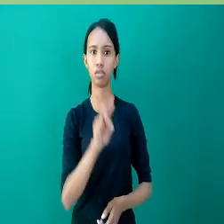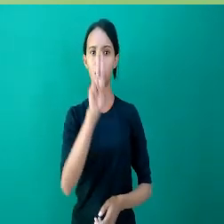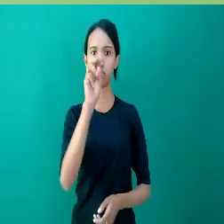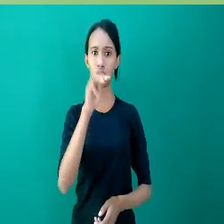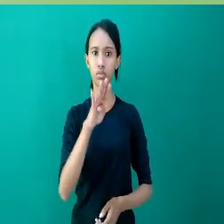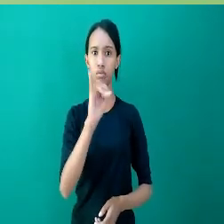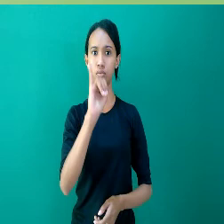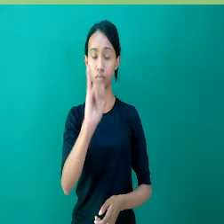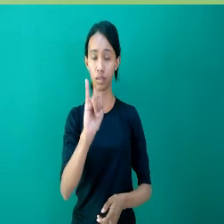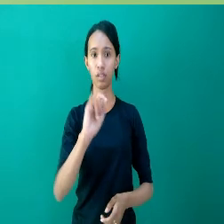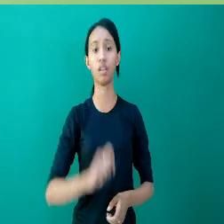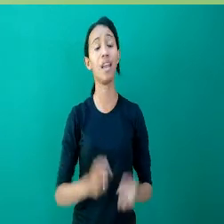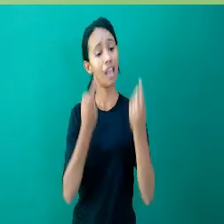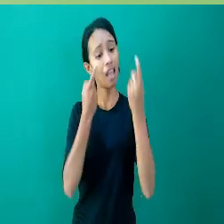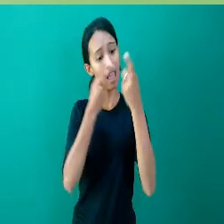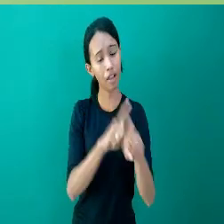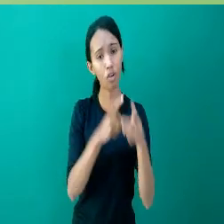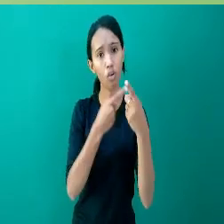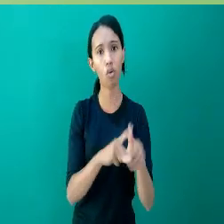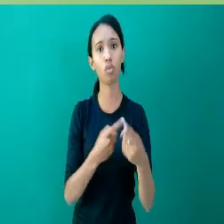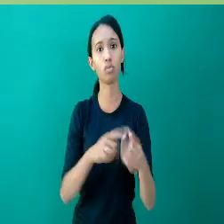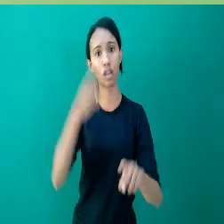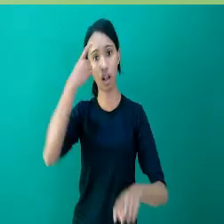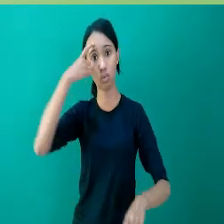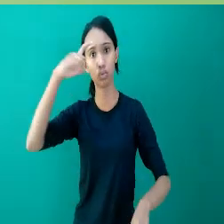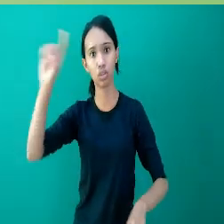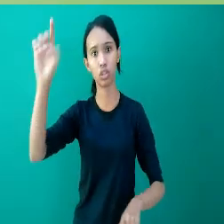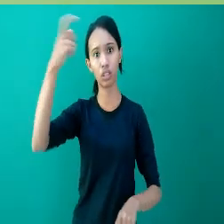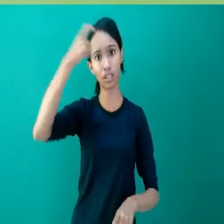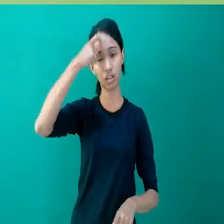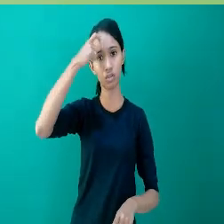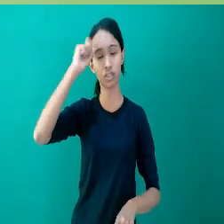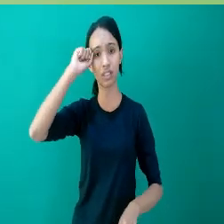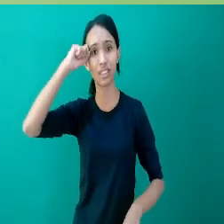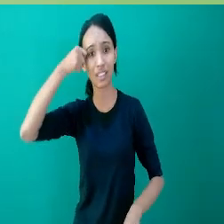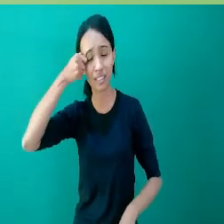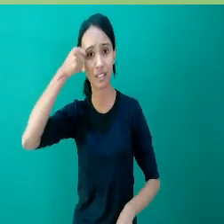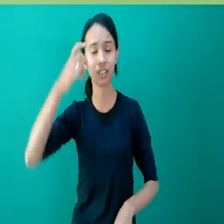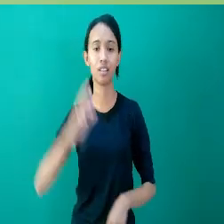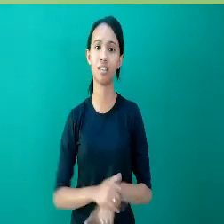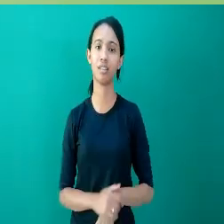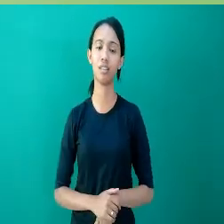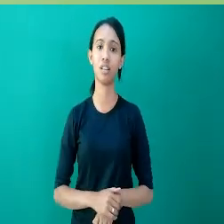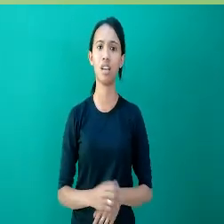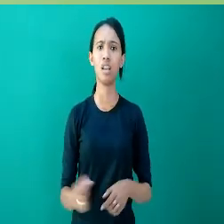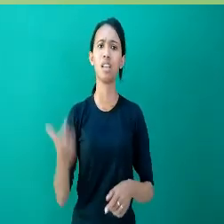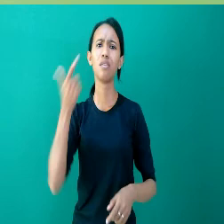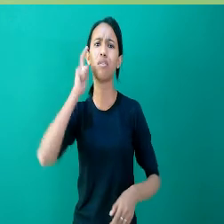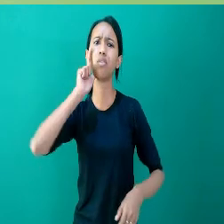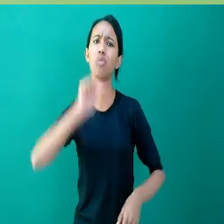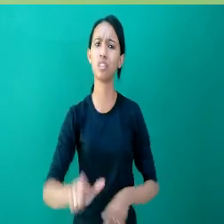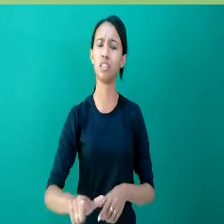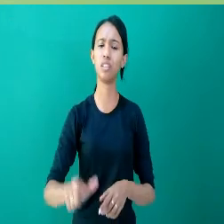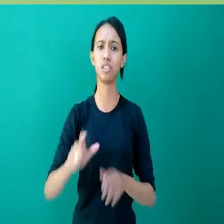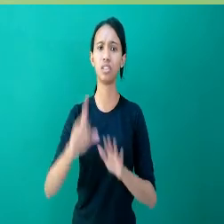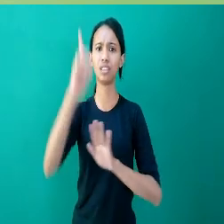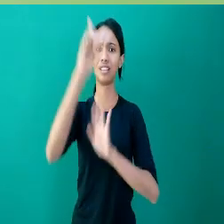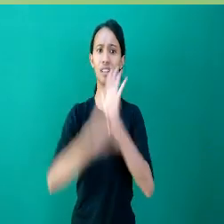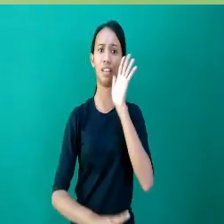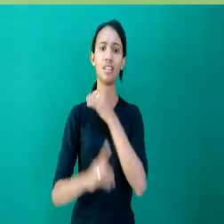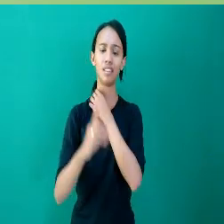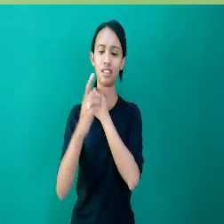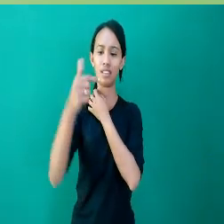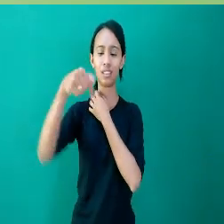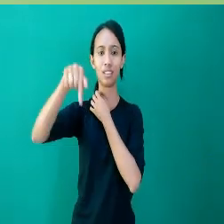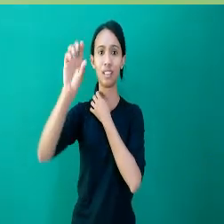É avesso ao Dia da Consciência Negra, que foi uma conquista. Conquista, ainda na década de 70, se fala em consciência negra,